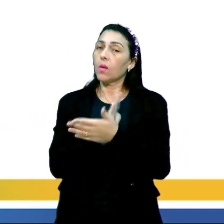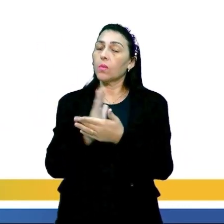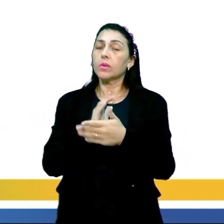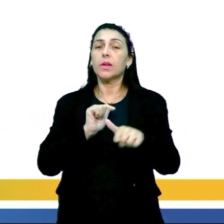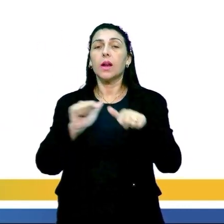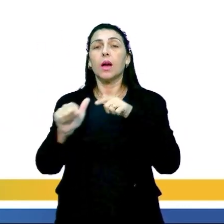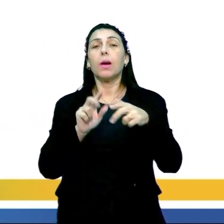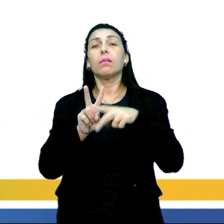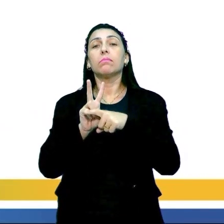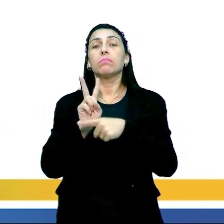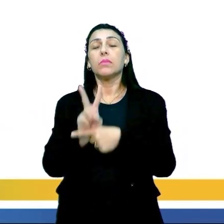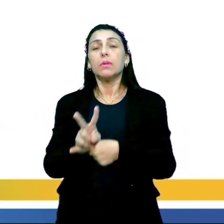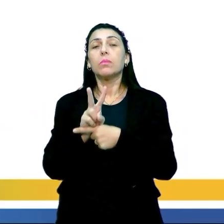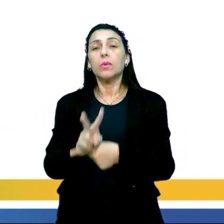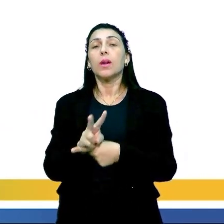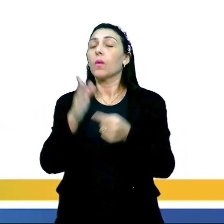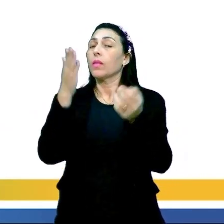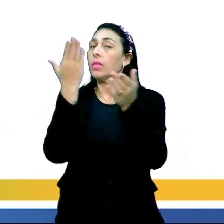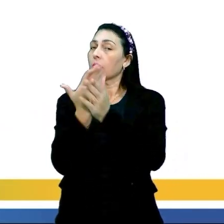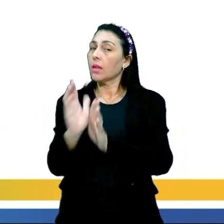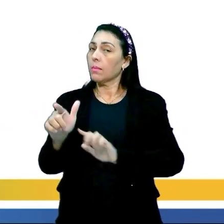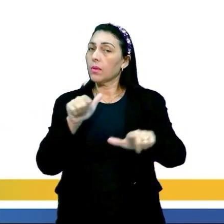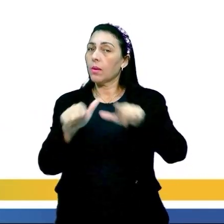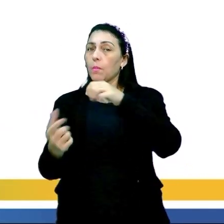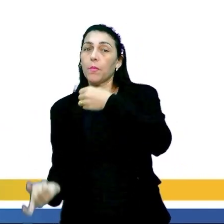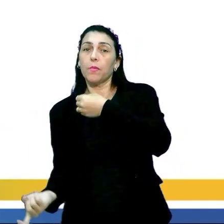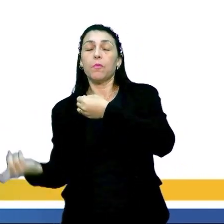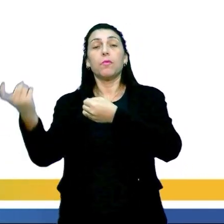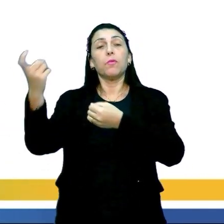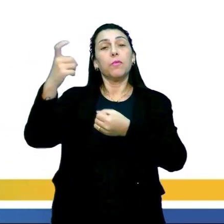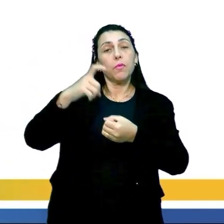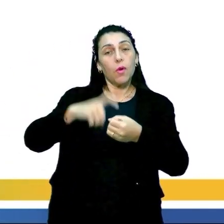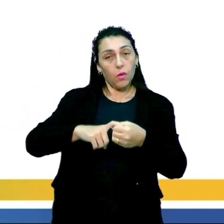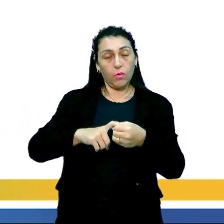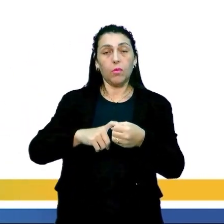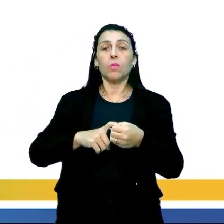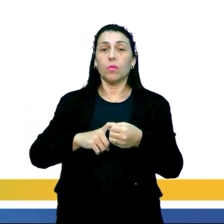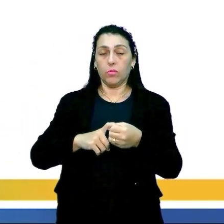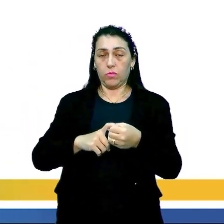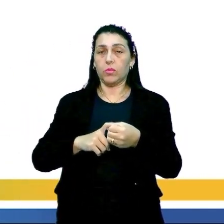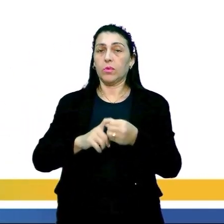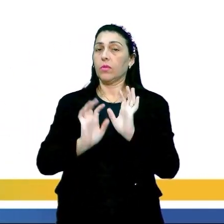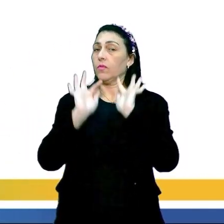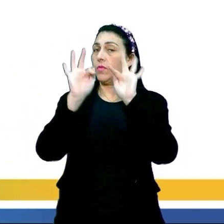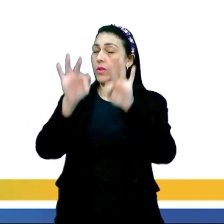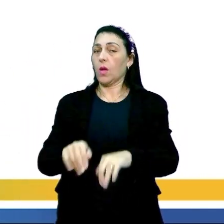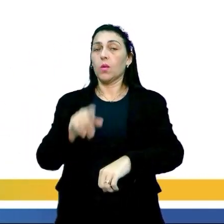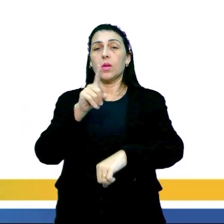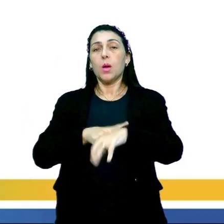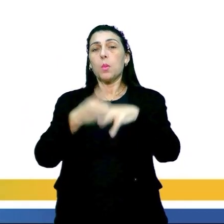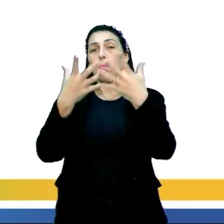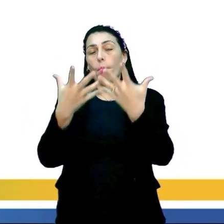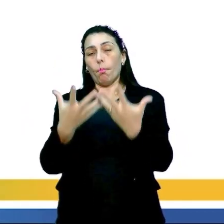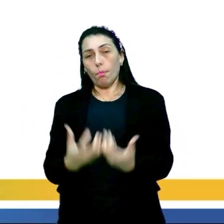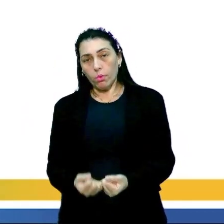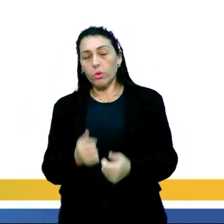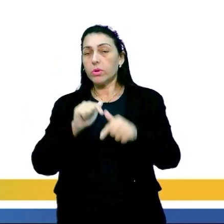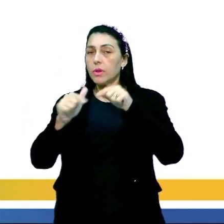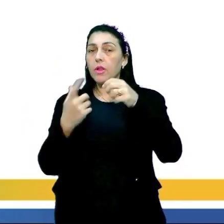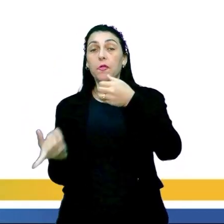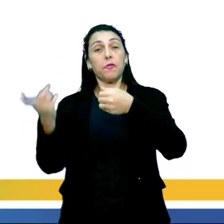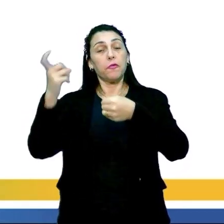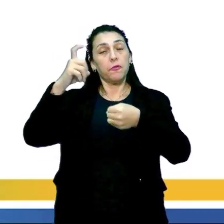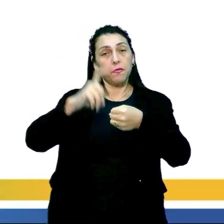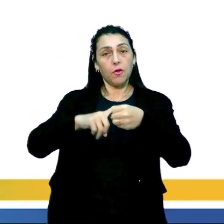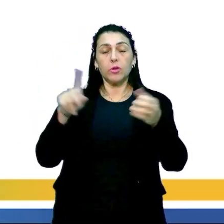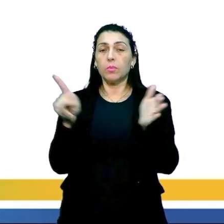trabalho temporário. Quando eles terminam esse trabalho, quando finda-se o período de seca ou desses trabalhos, eles